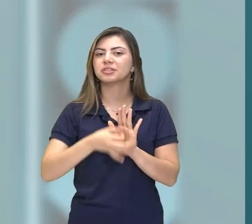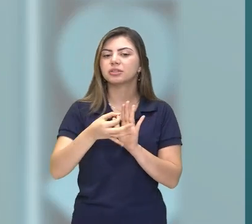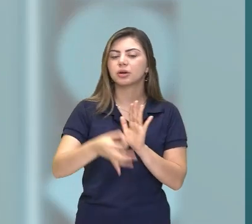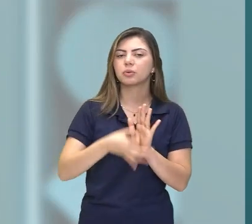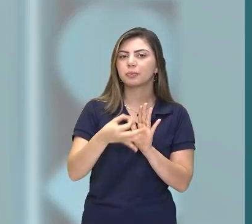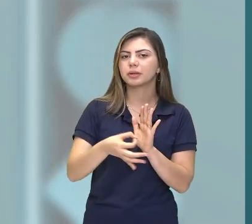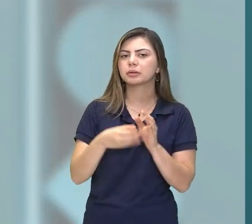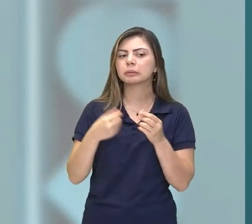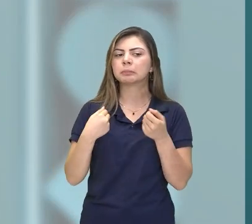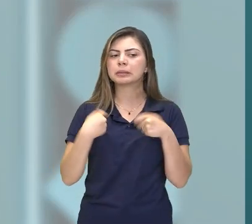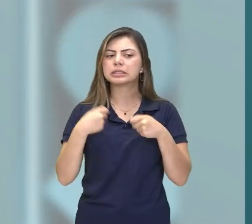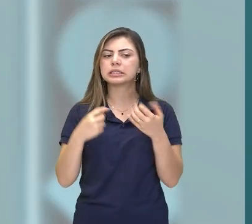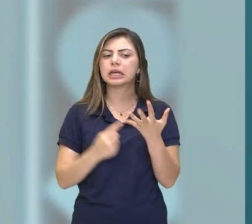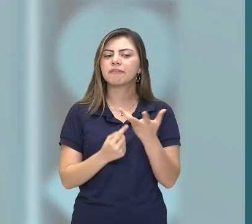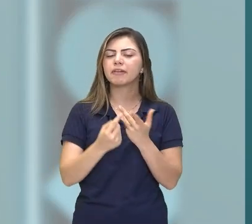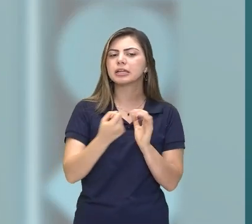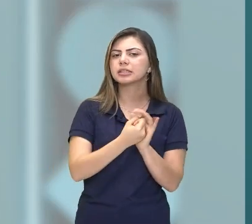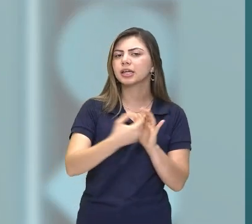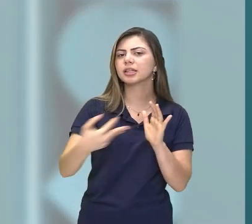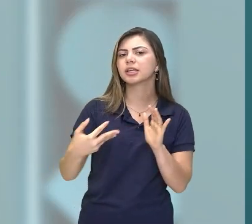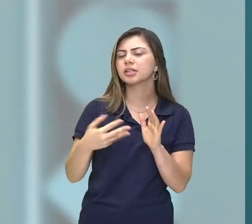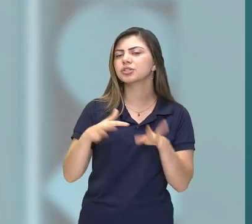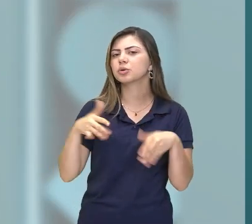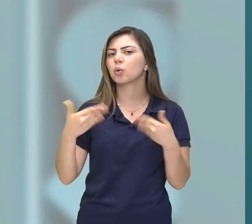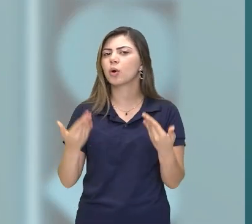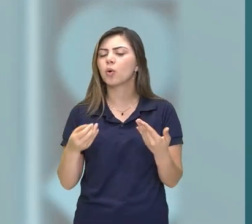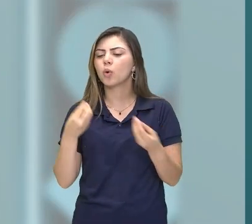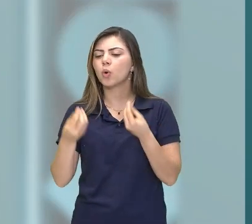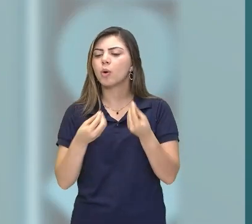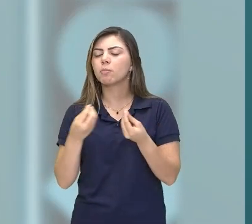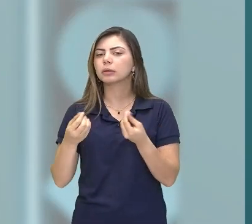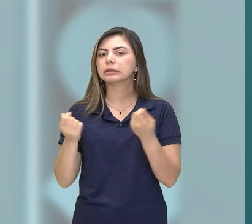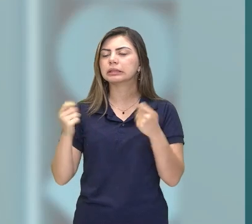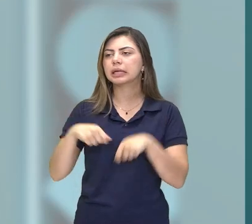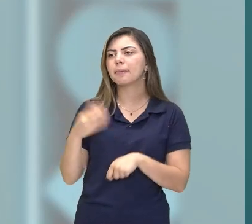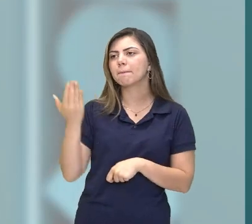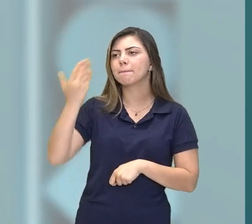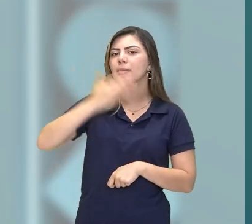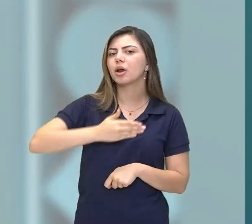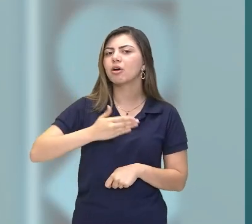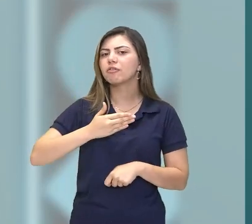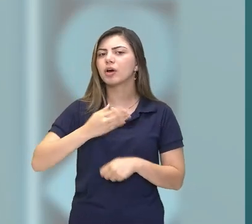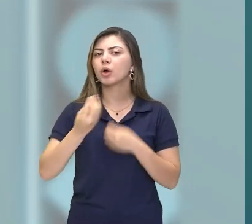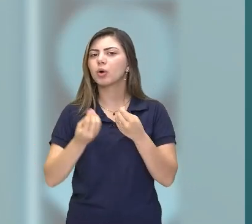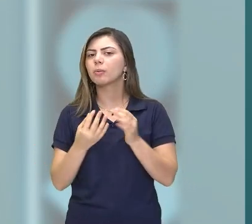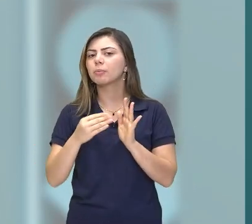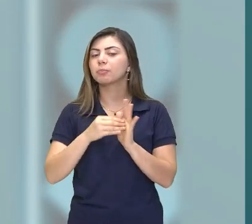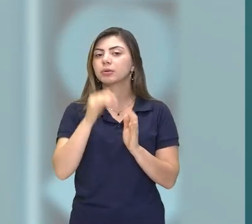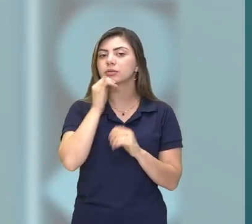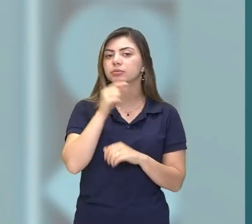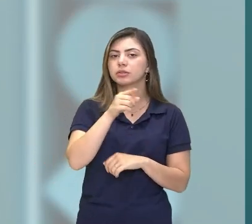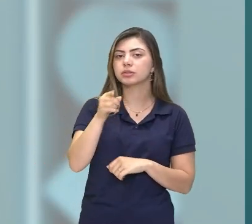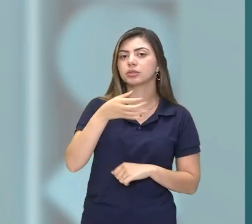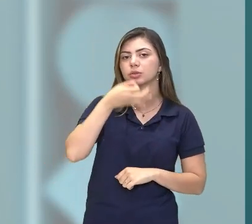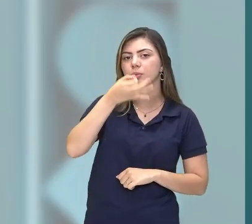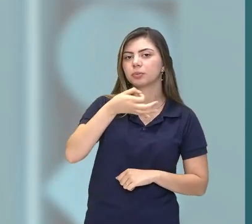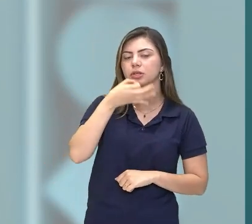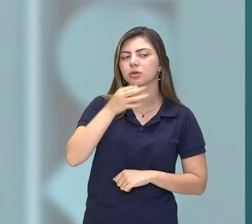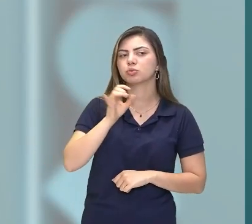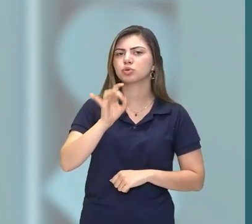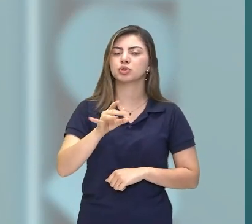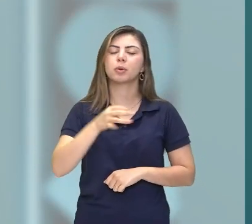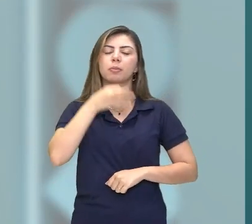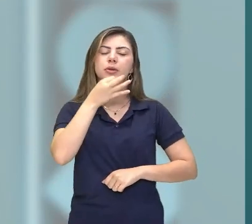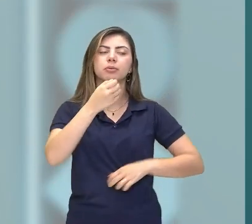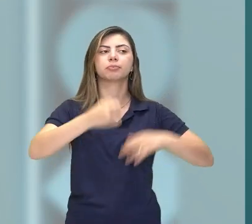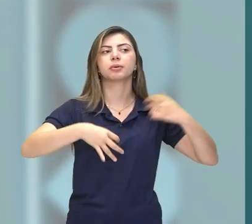basear, qual vai ser o sustento daquilo que eu estou defendendo. Você, quando dá uma opinião, você não dá só uma opinião, no